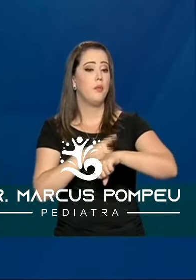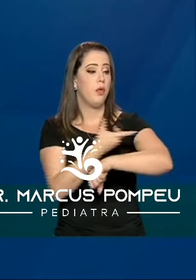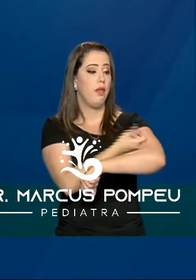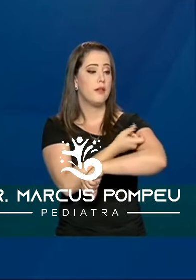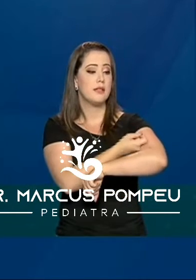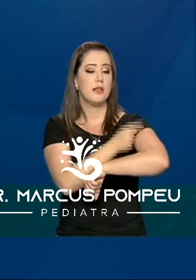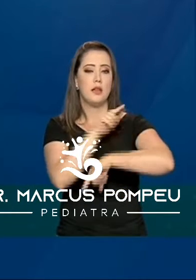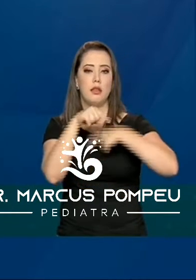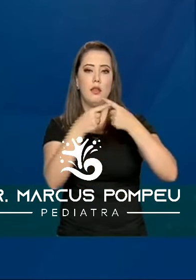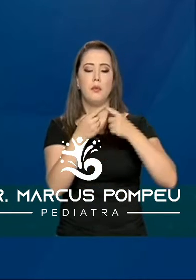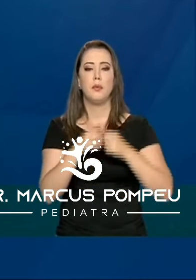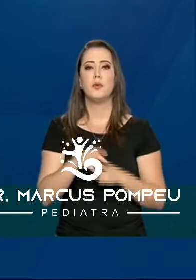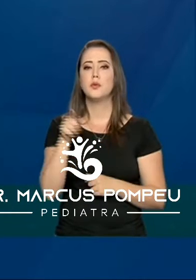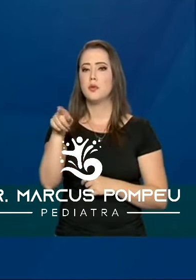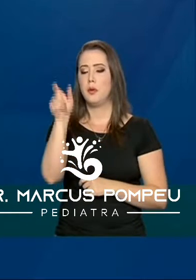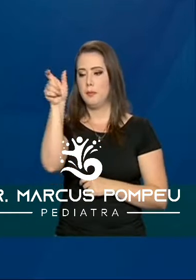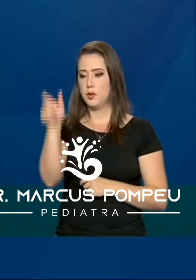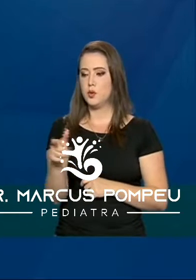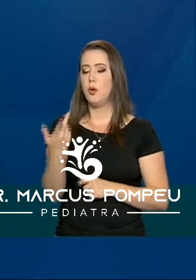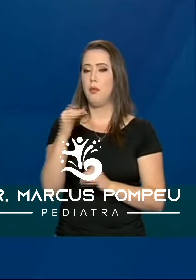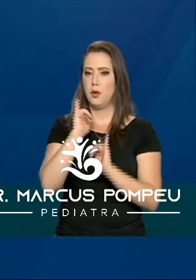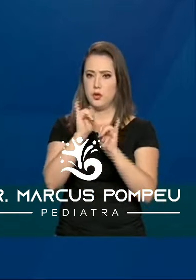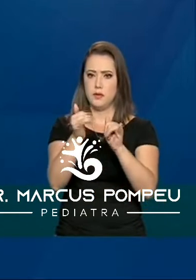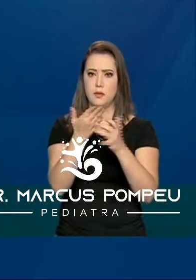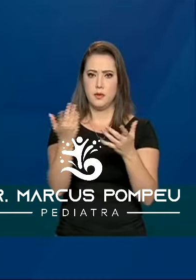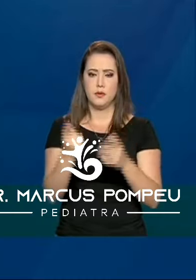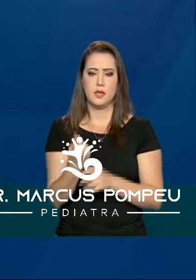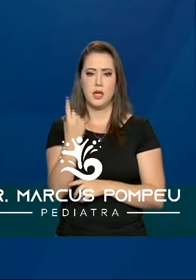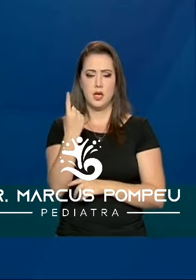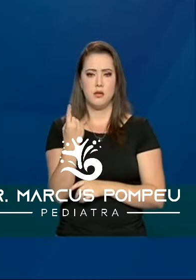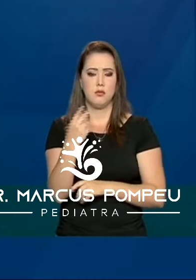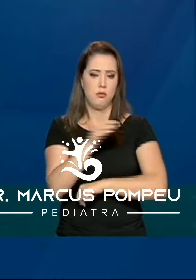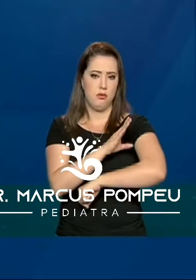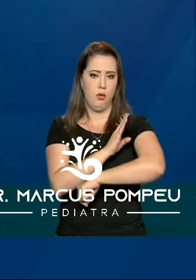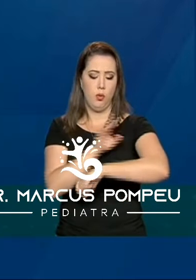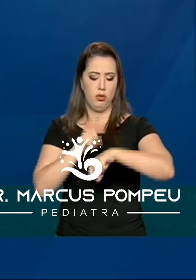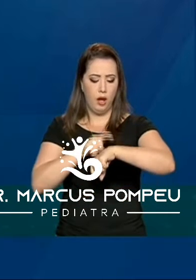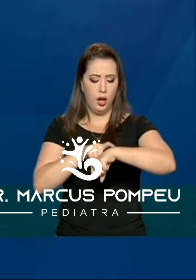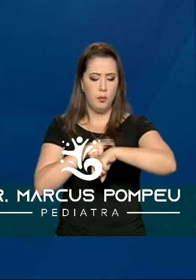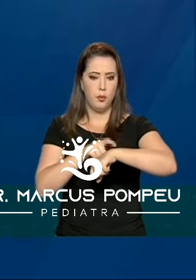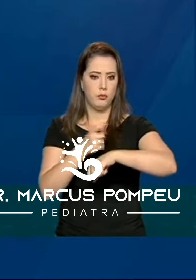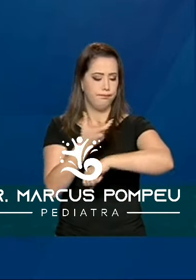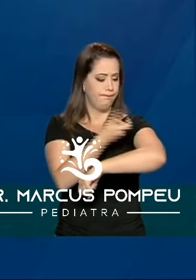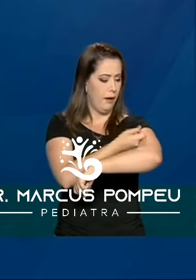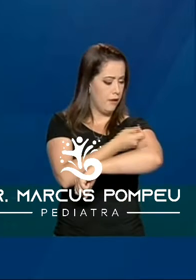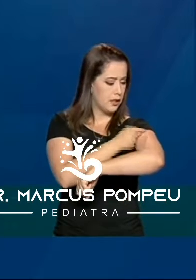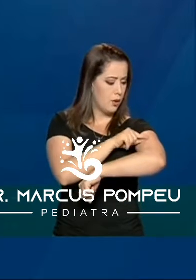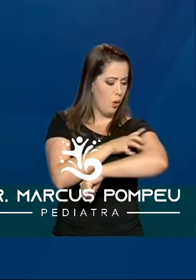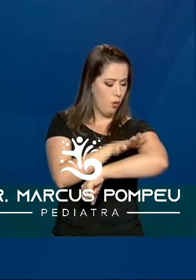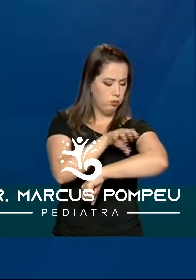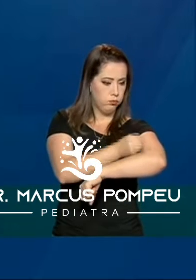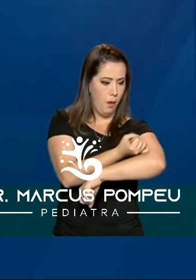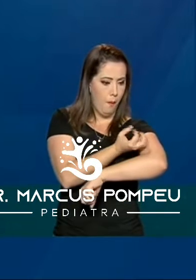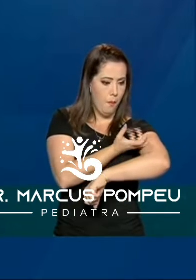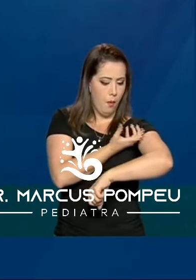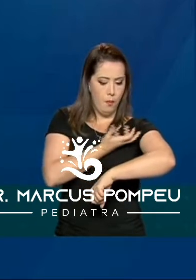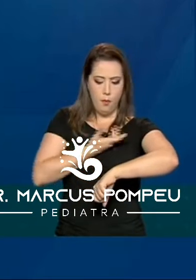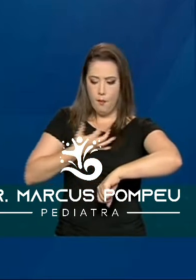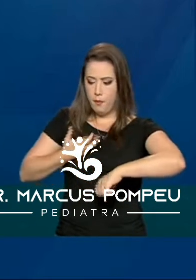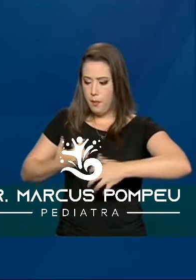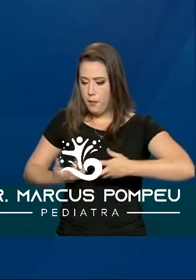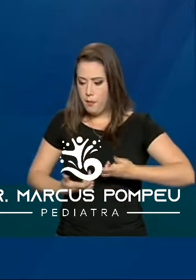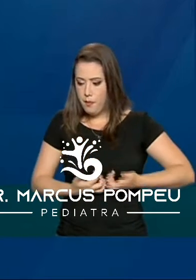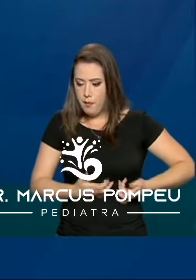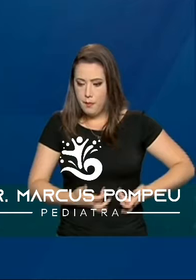da Pfizer está aqui, pode dizer para vocês, 1 ano e meio, no mínimo. E como é que você faz para estopar um DNA que está,